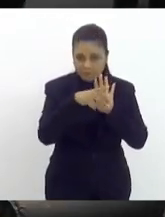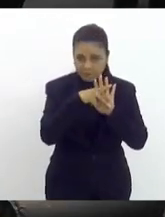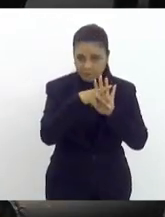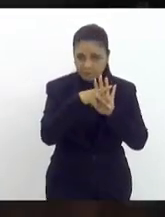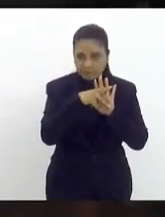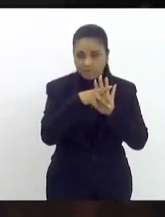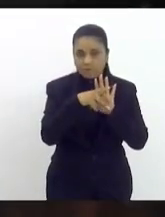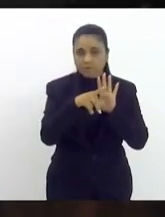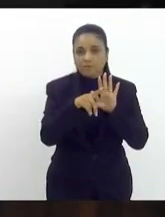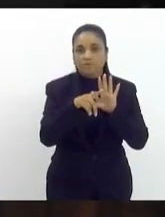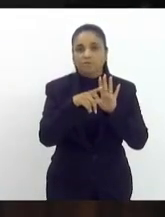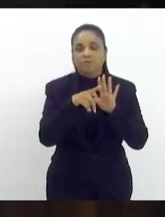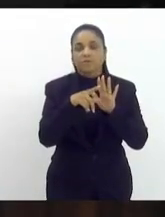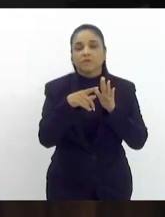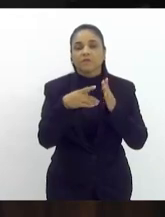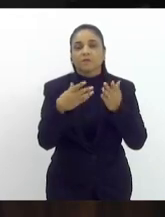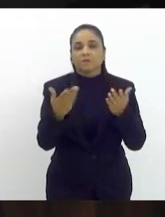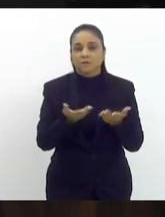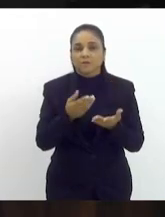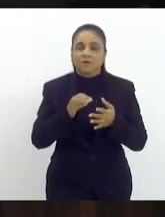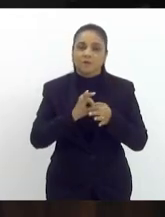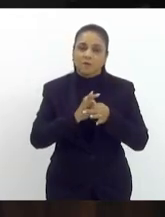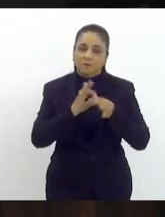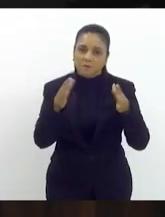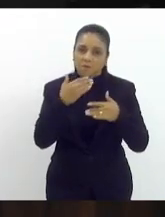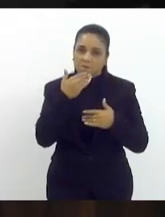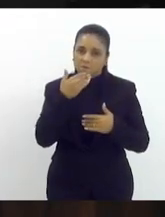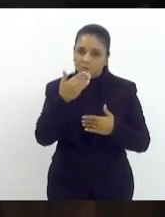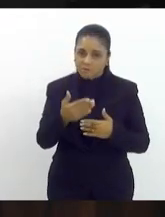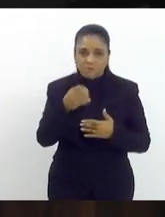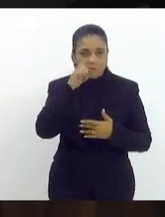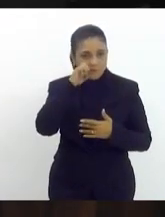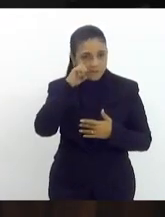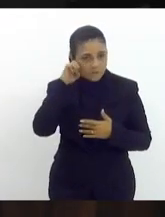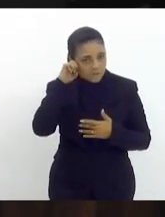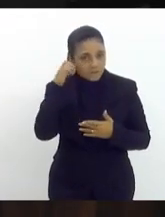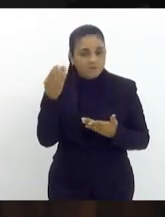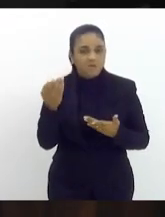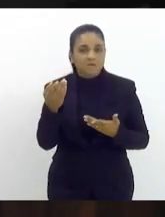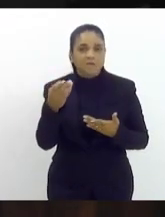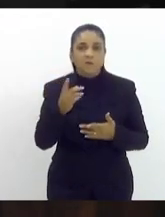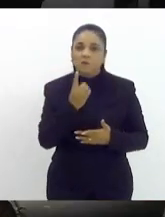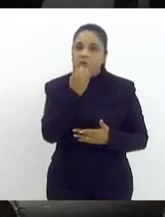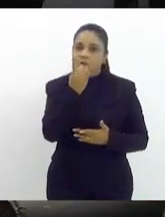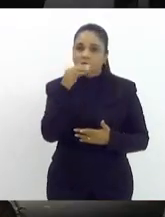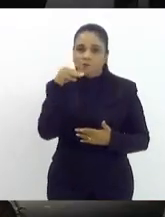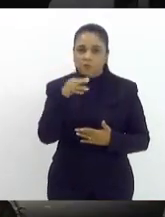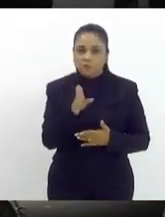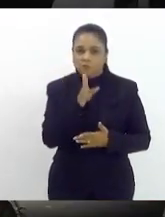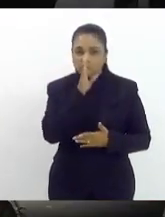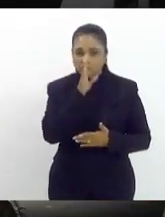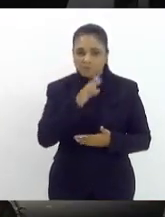360/2021. Conforme deferido, vamos atendendo o pedido da deputada Érica Takimoto. Um minuto de silêncio.